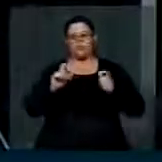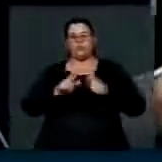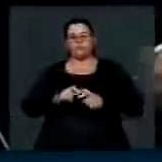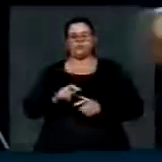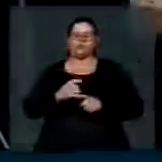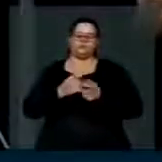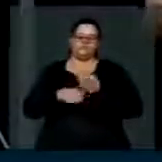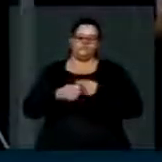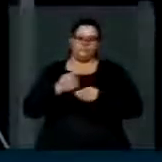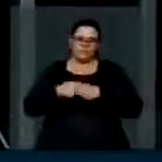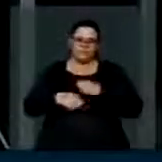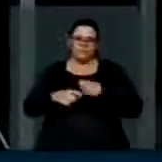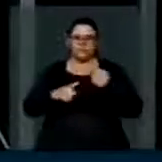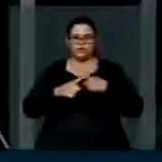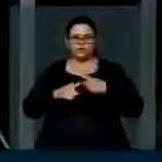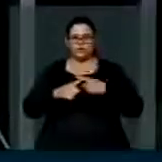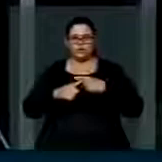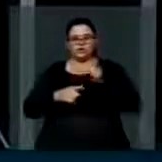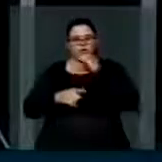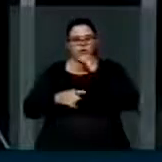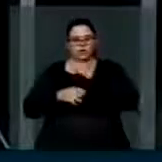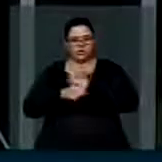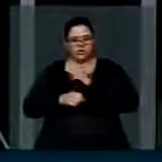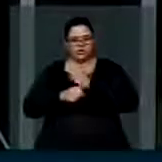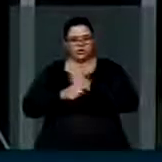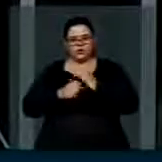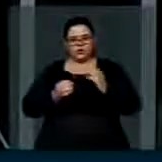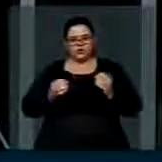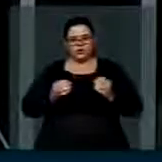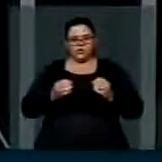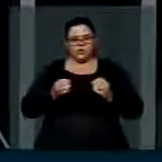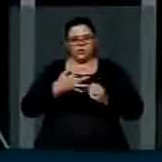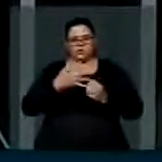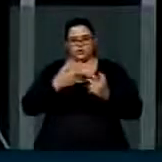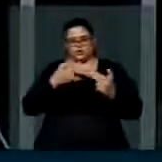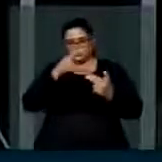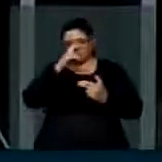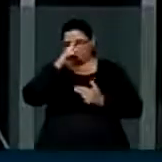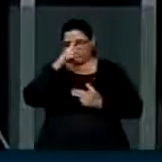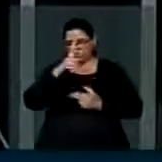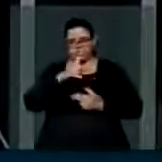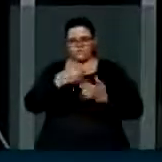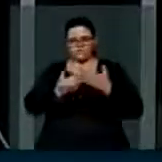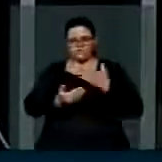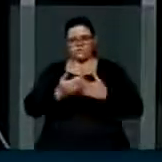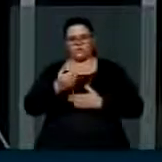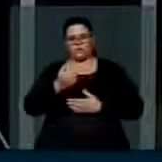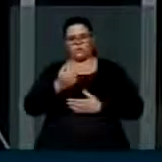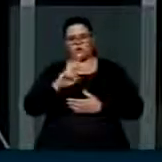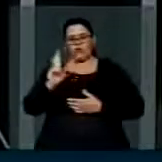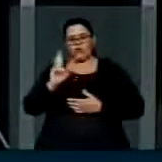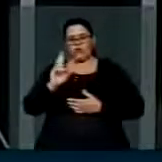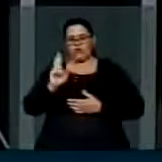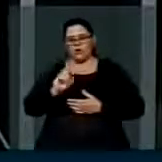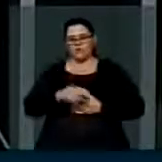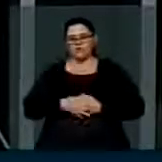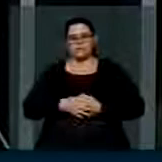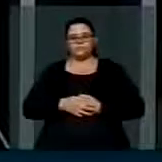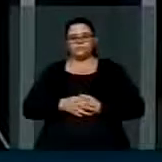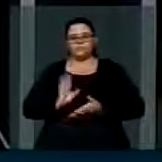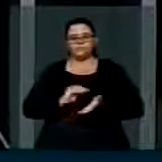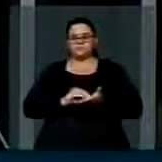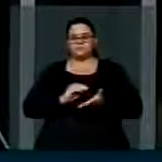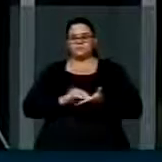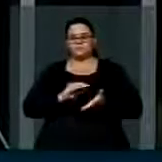economia. A contabilidade criativa, a depreciação do real, a falta de transparência nas contas